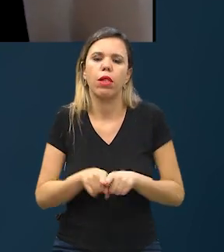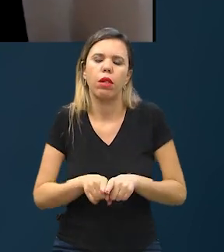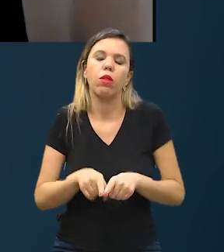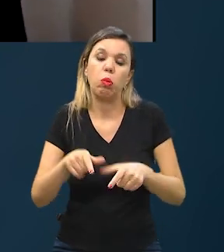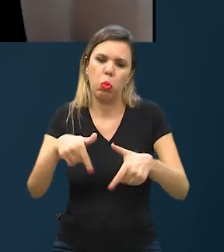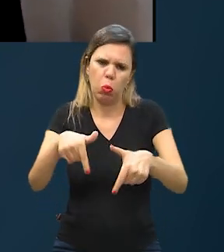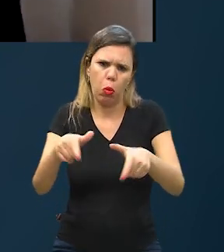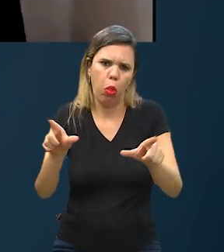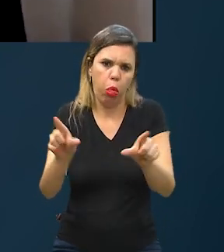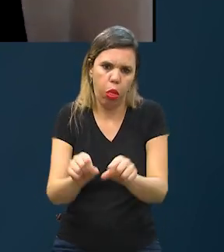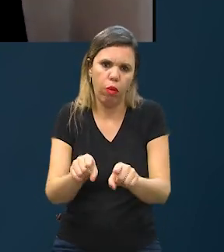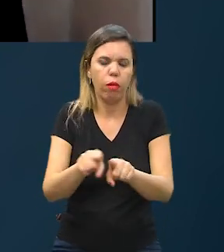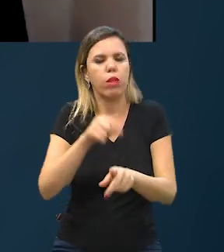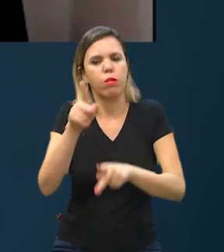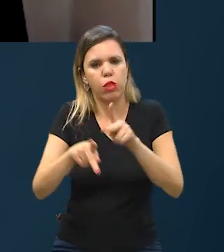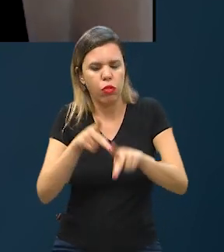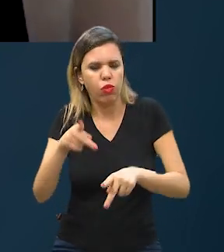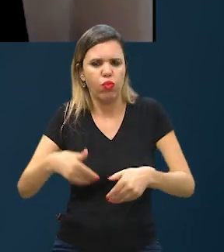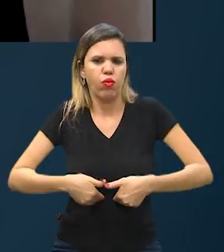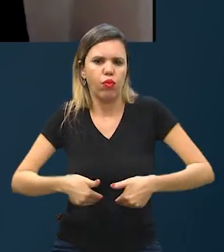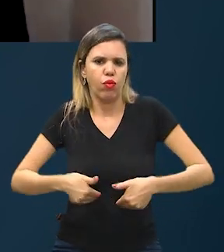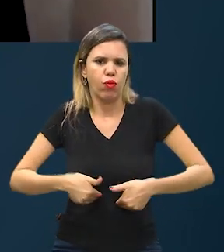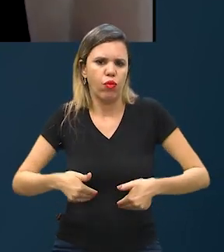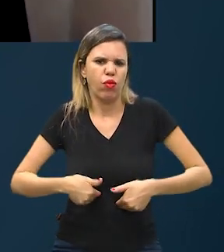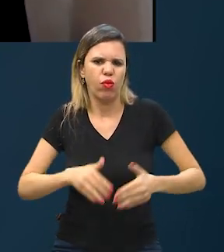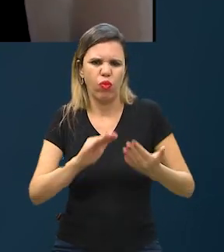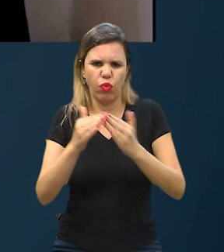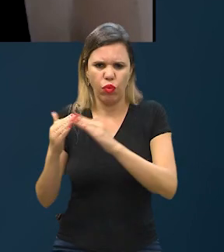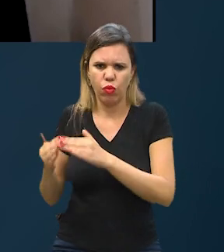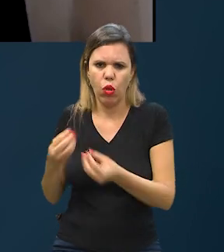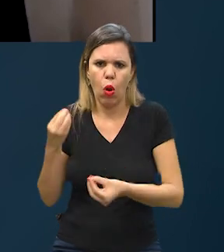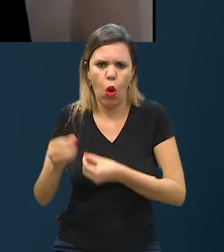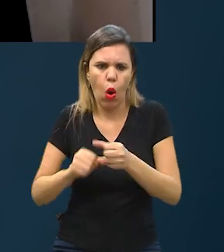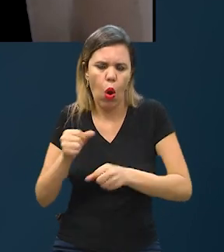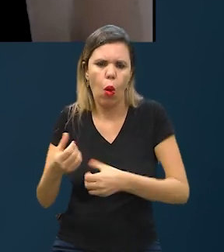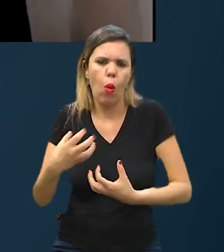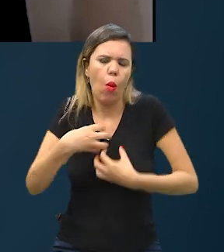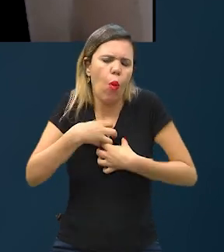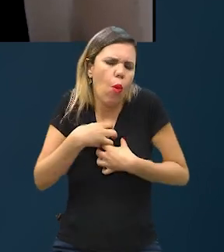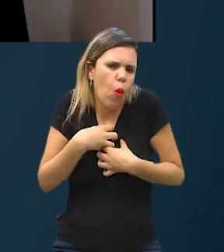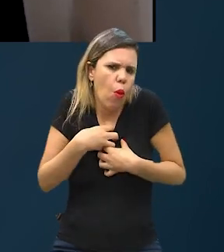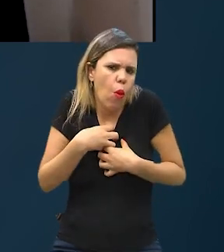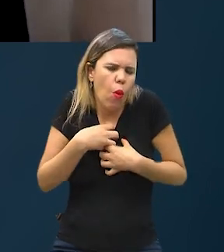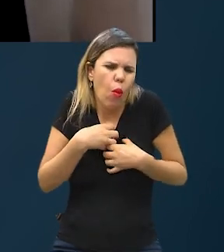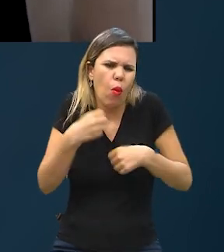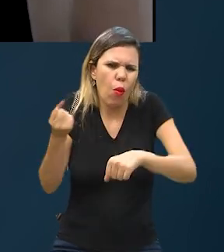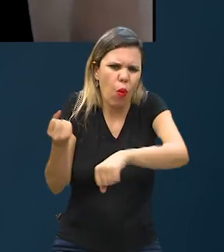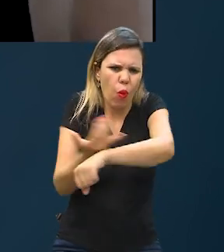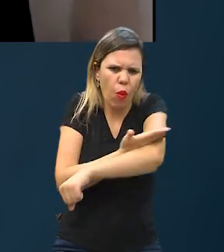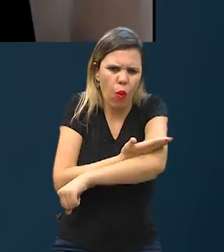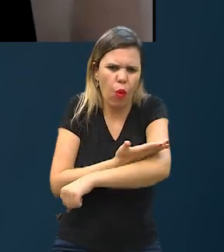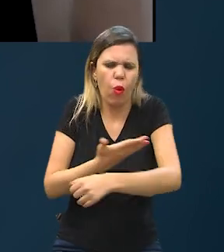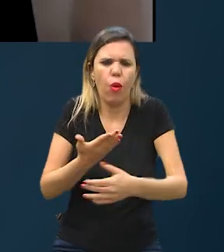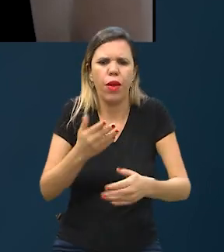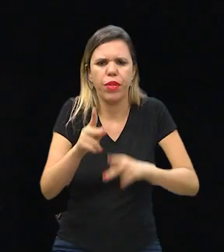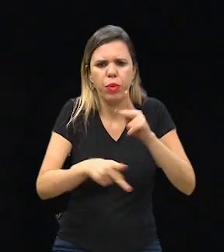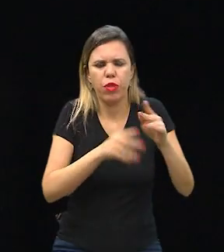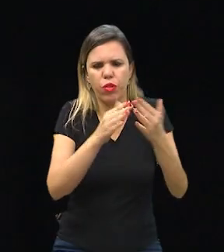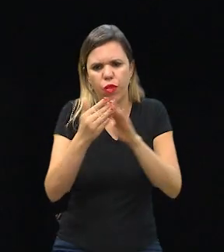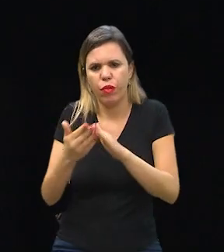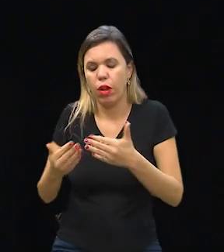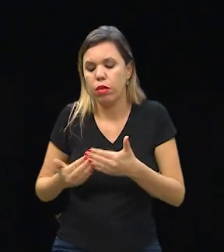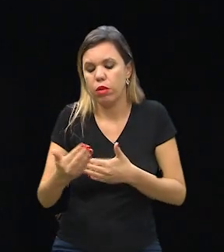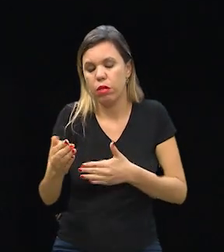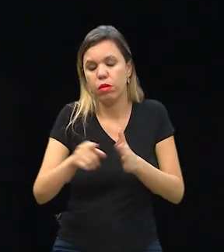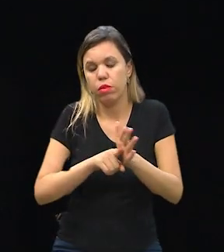a gente sabe que tem muita pessoa passando fome na quebrada, mas como que elas estão se sentindo? Como está o psicológico da quebrada nesse momento? Aí, a partir